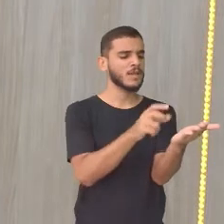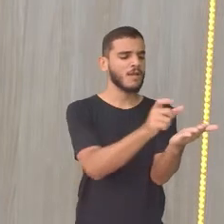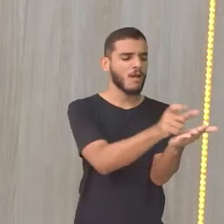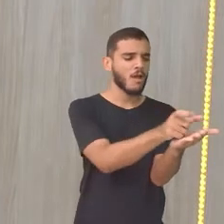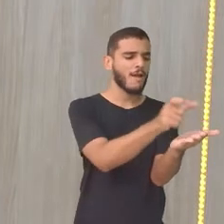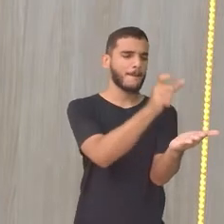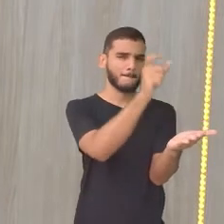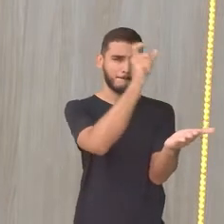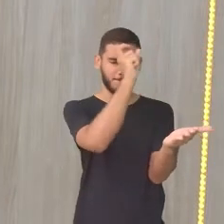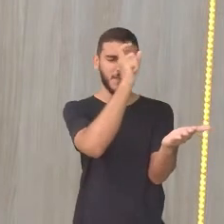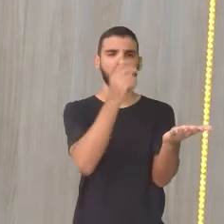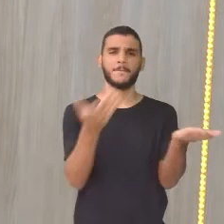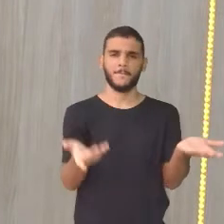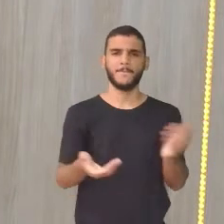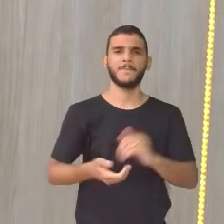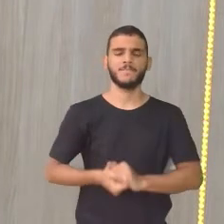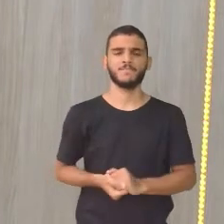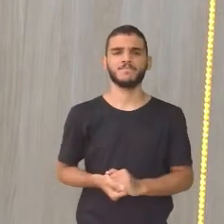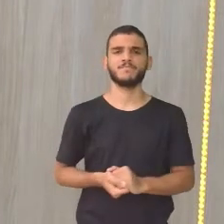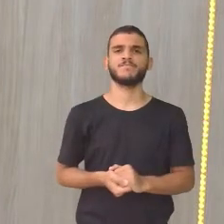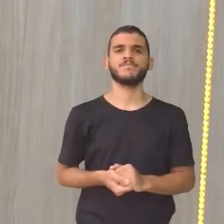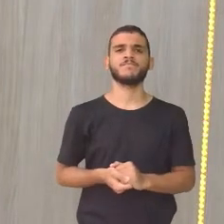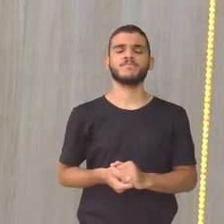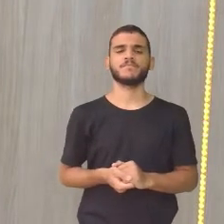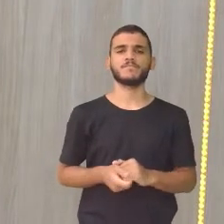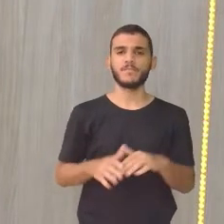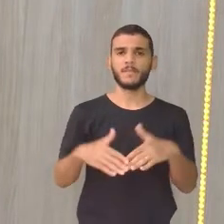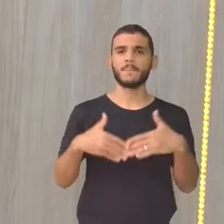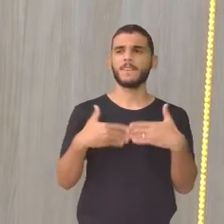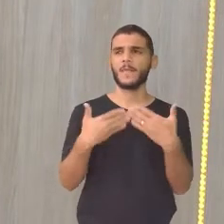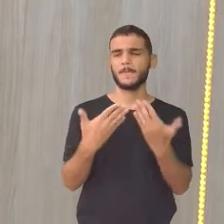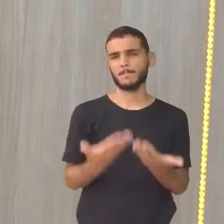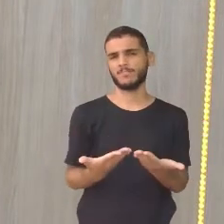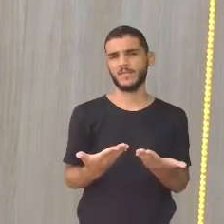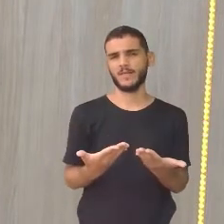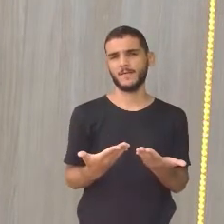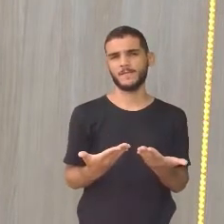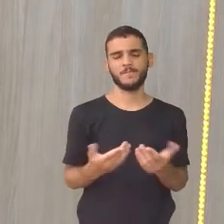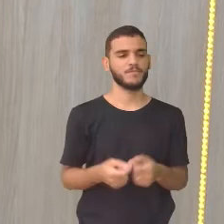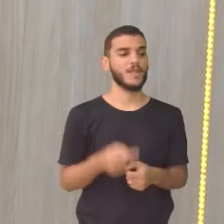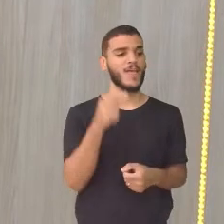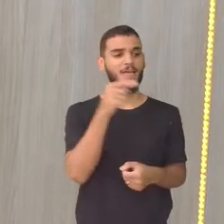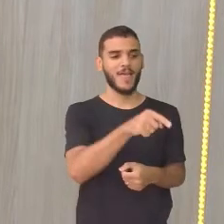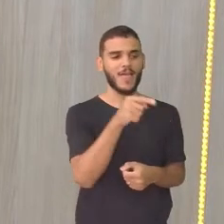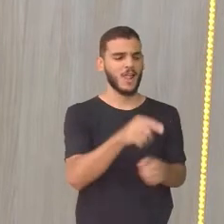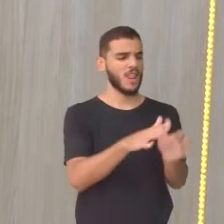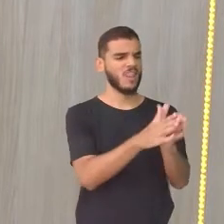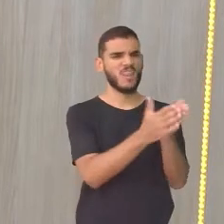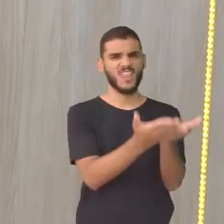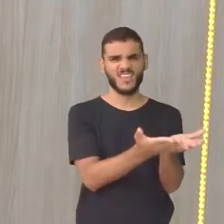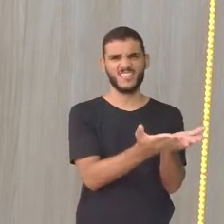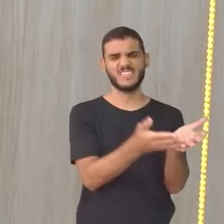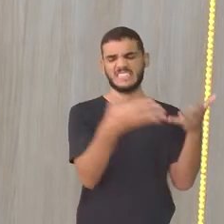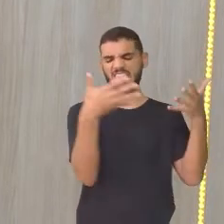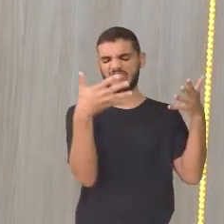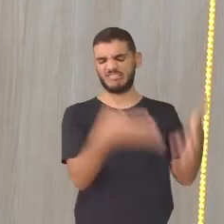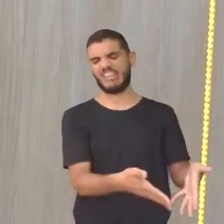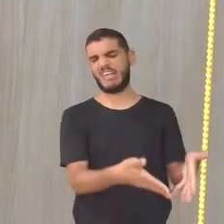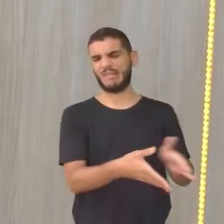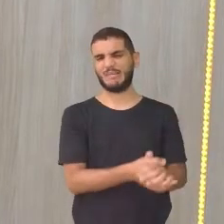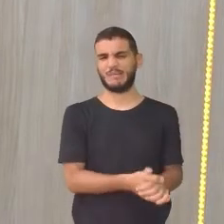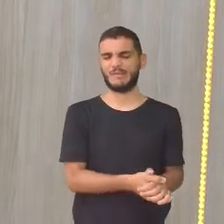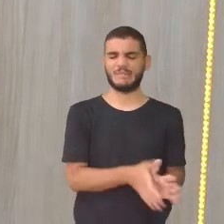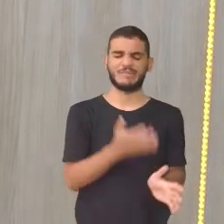que começamos a ler esse livro que parece ser chato ou nos traz, desperta alguns sentimentos que